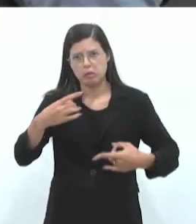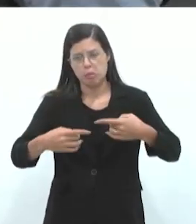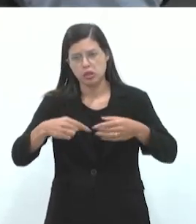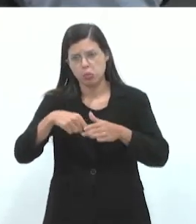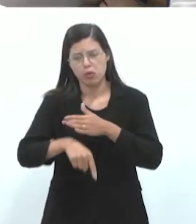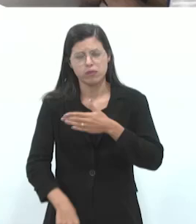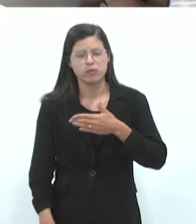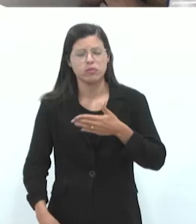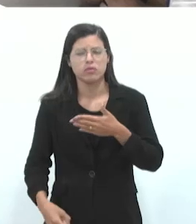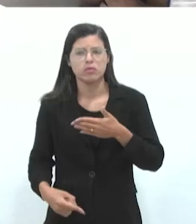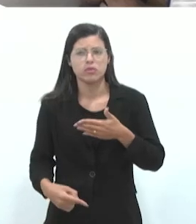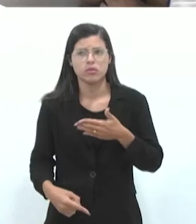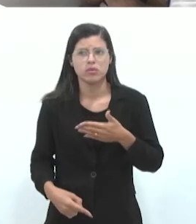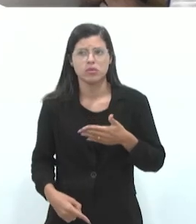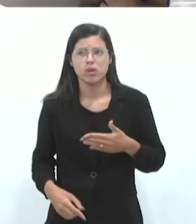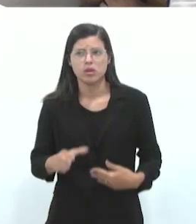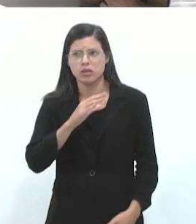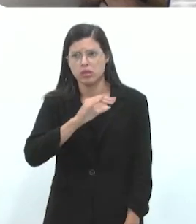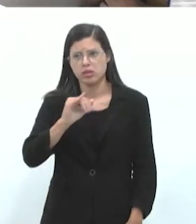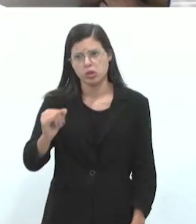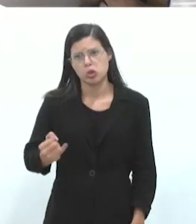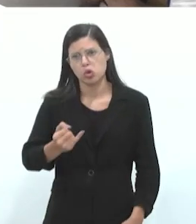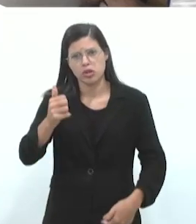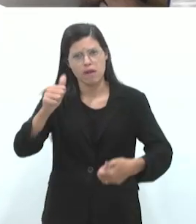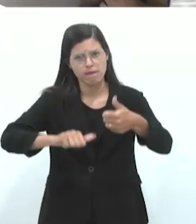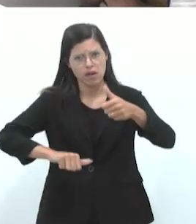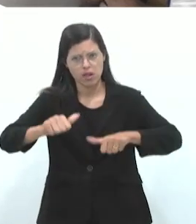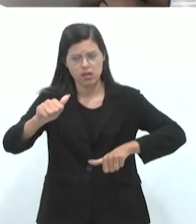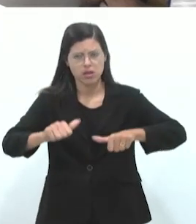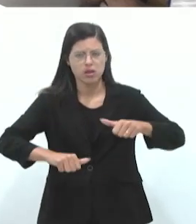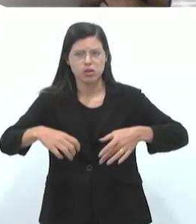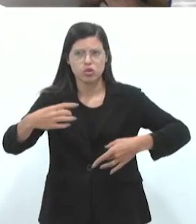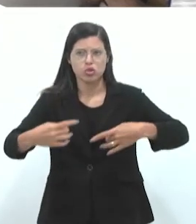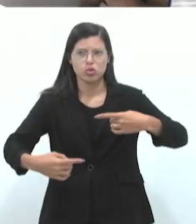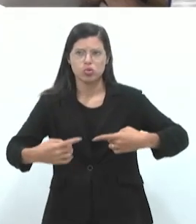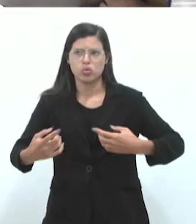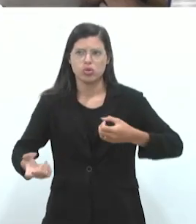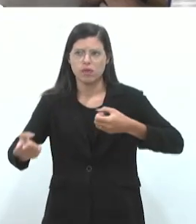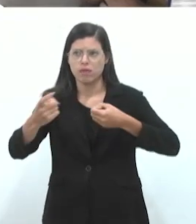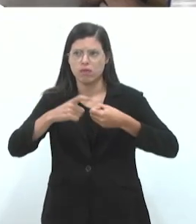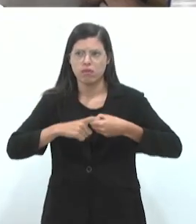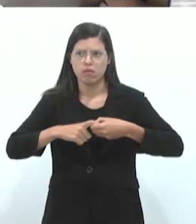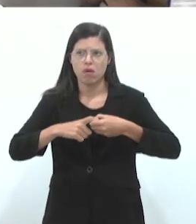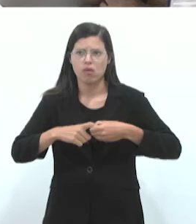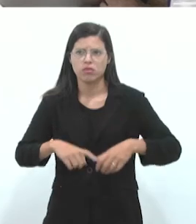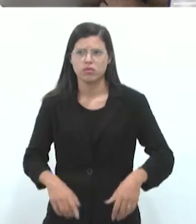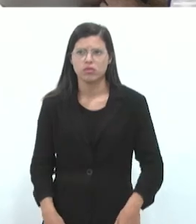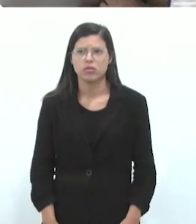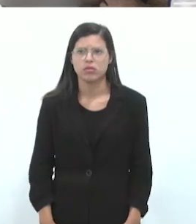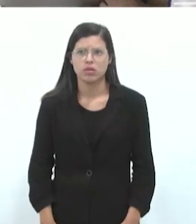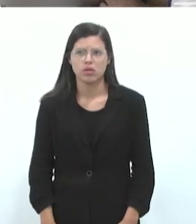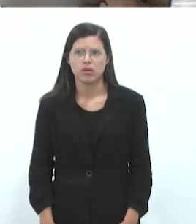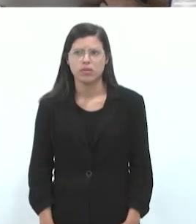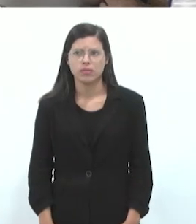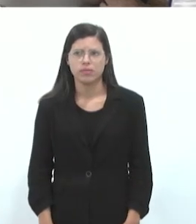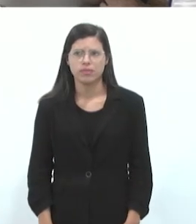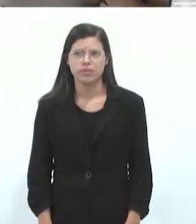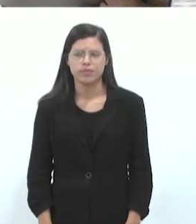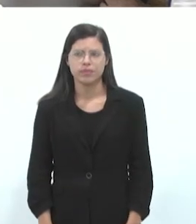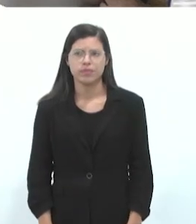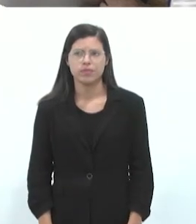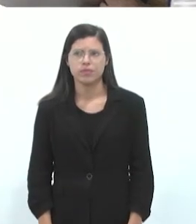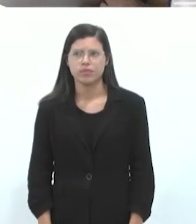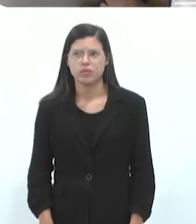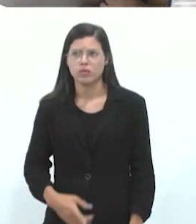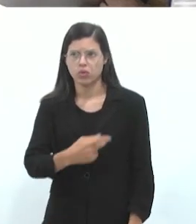ali, a CCJ avalia, discute, Pode retornar. e aí retorna, e aí o plenário é soberano e acaba votando, mas aí é a condição do trabalho, porque é bem acertado. Quando o